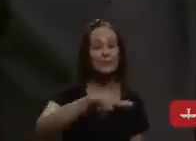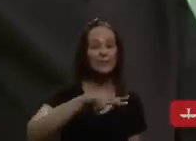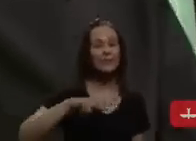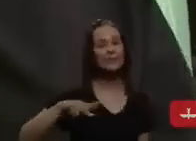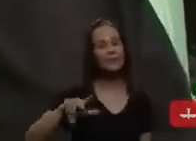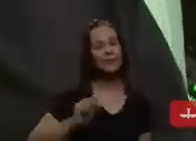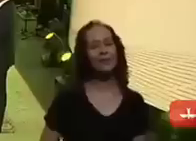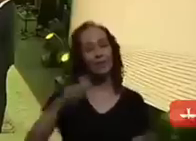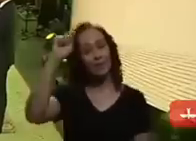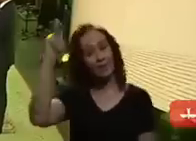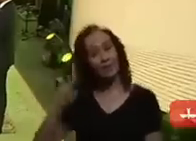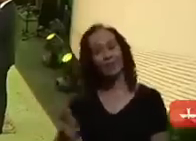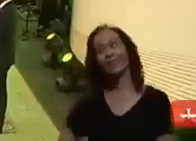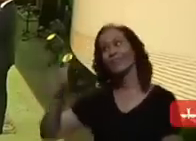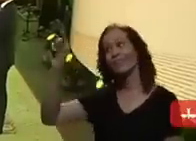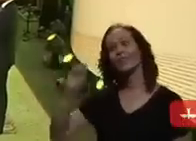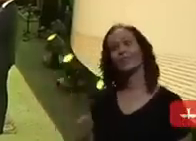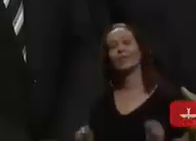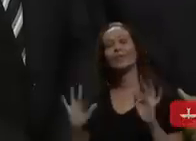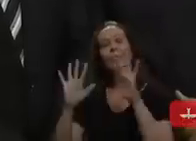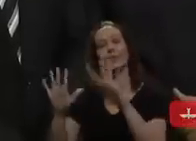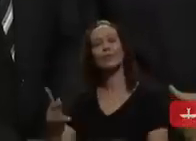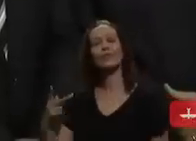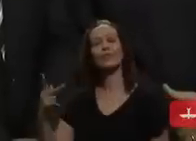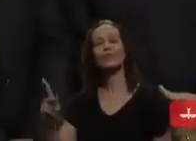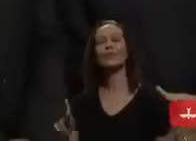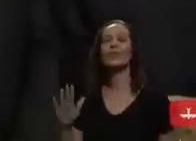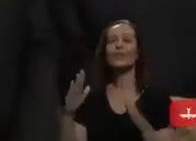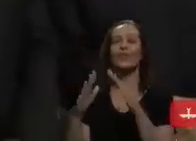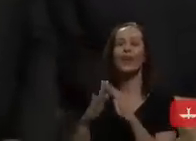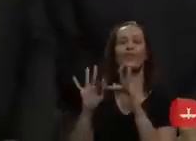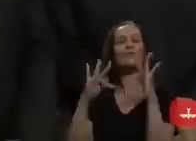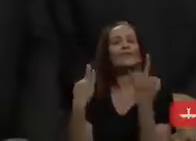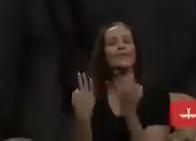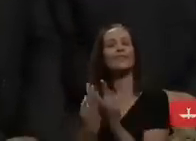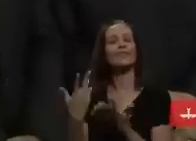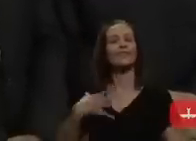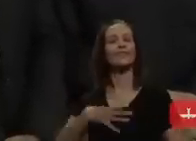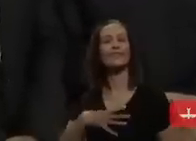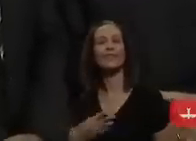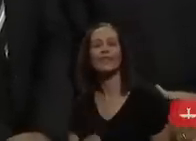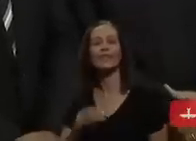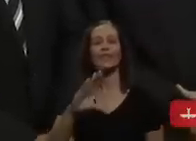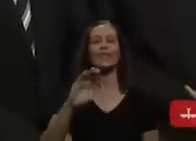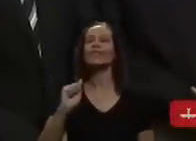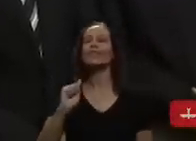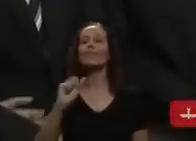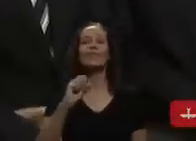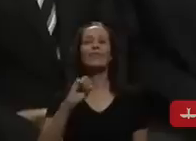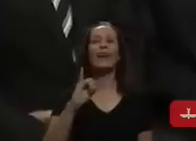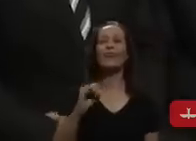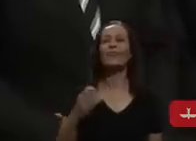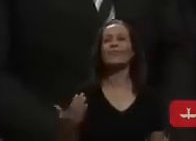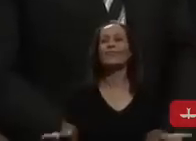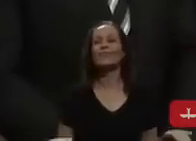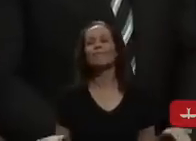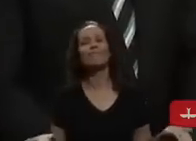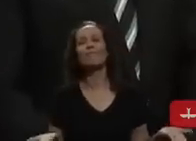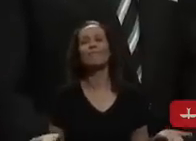carinho. Ana, que Deus te abençoe. Abençoe sua casa, seus filhos. Cassi, cadê a Angel? Angel não